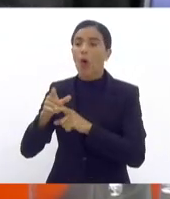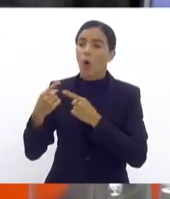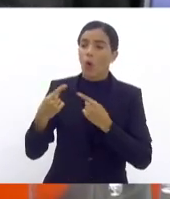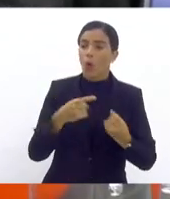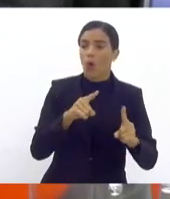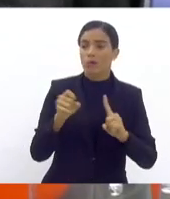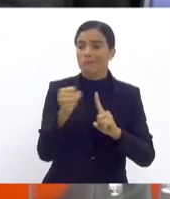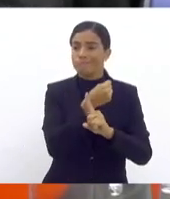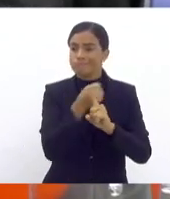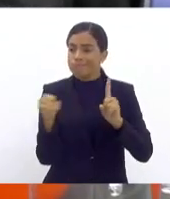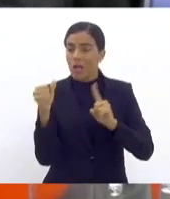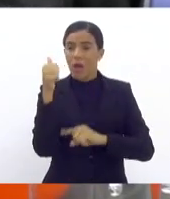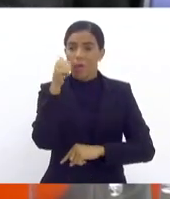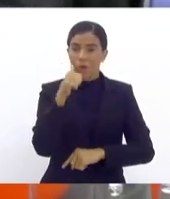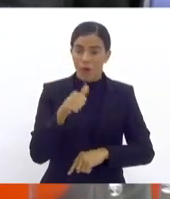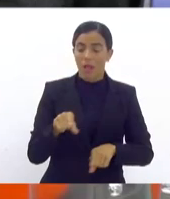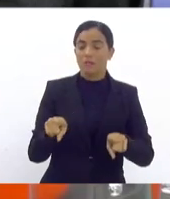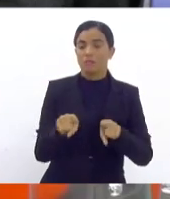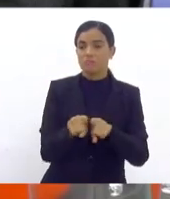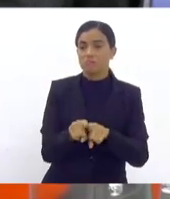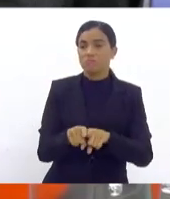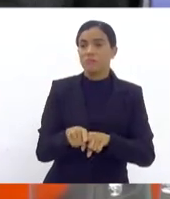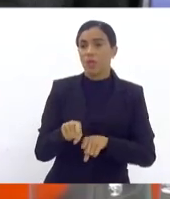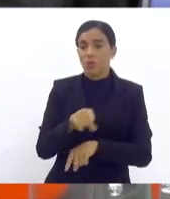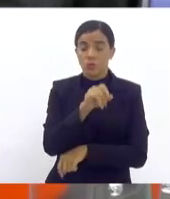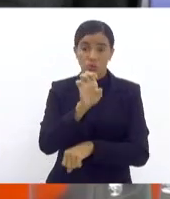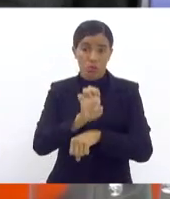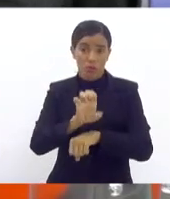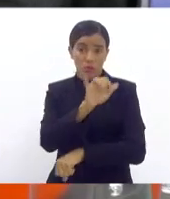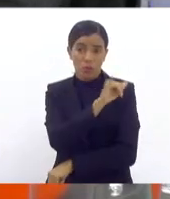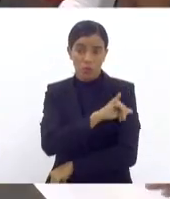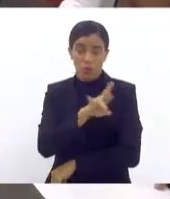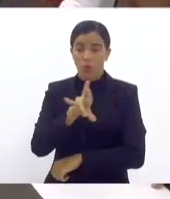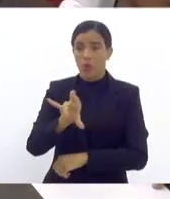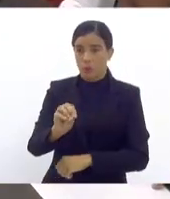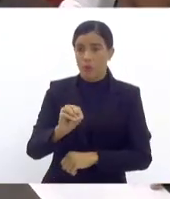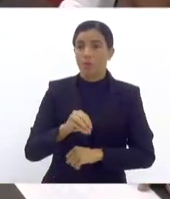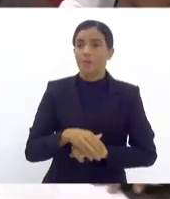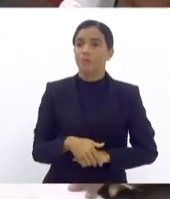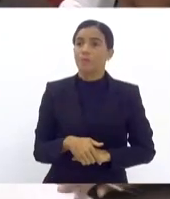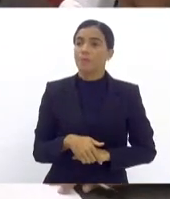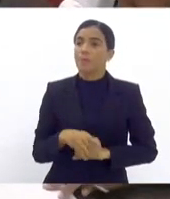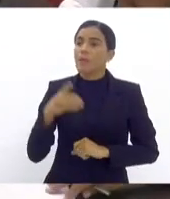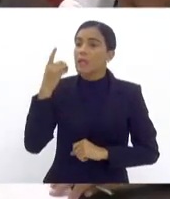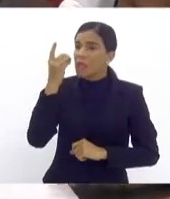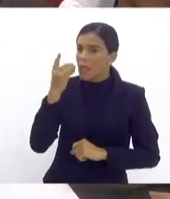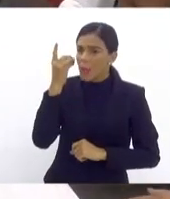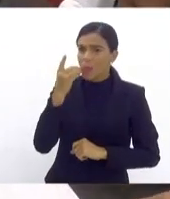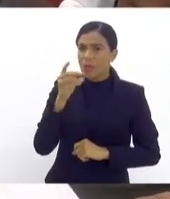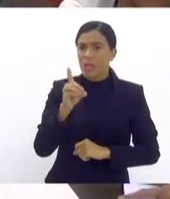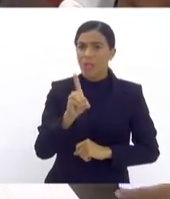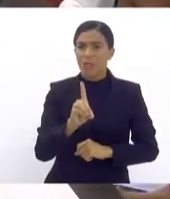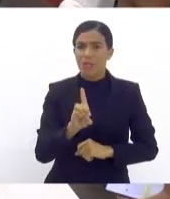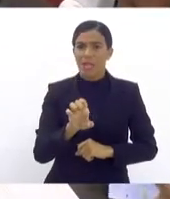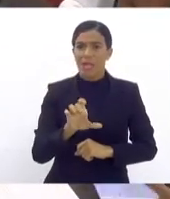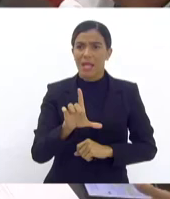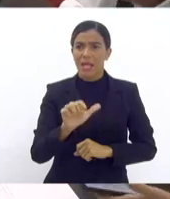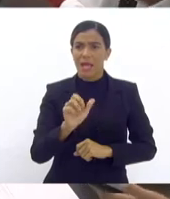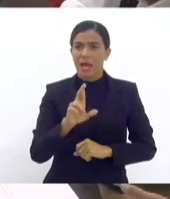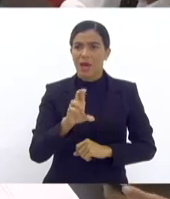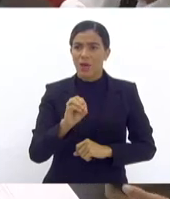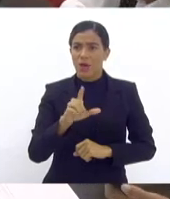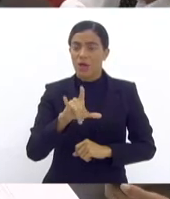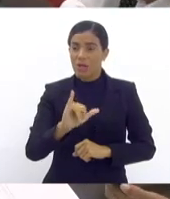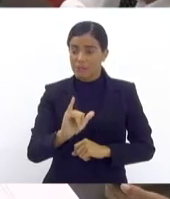estado do Rio de Janeiro e dá outras providências. Para aparecer, relator, deputado Guilherme Delaroli. Primeiro, eu quero parabenizar a deputada Marta